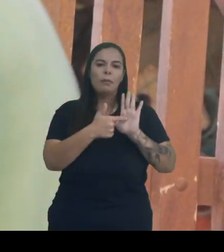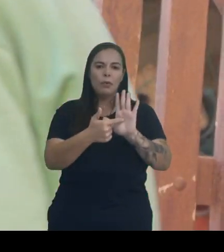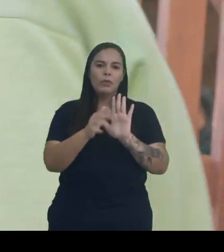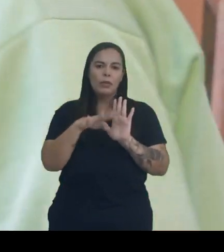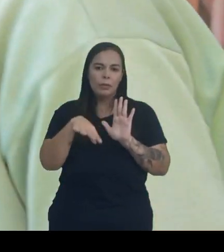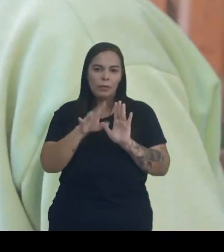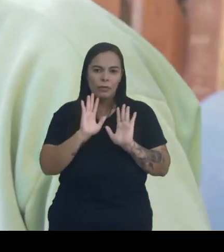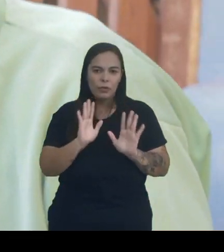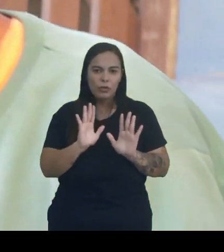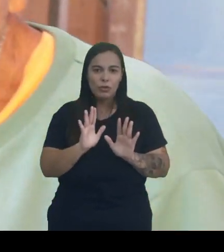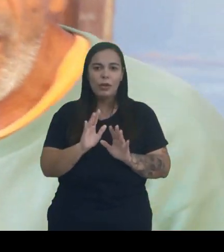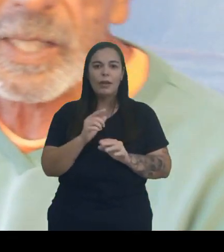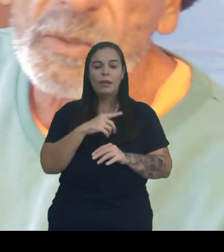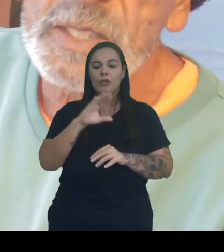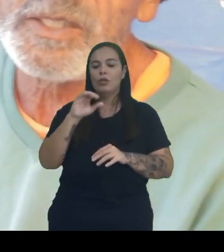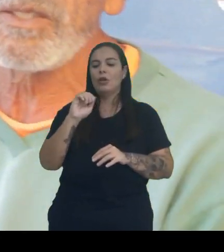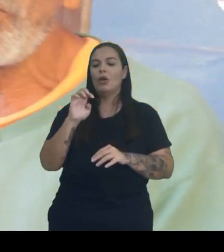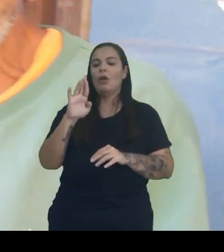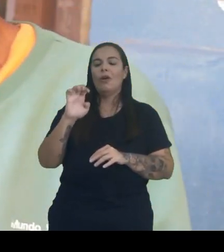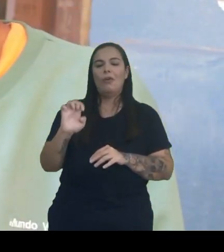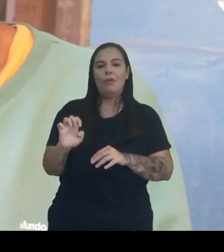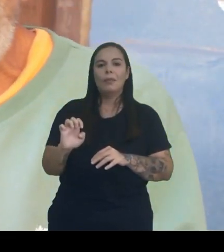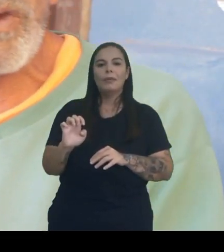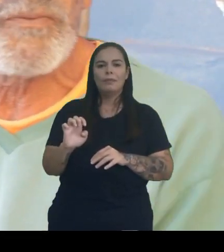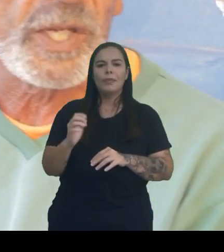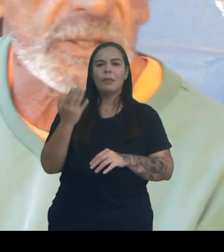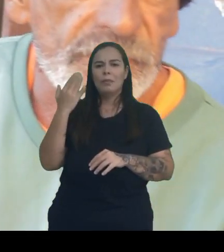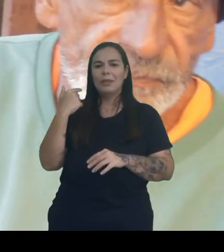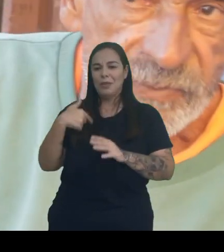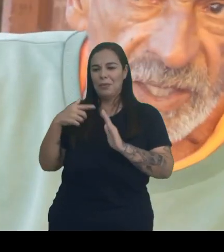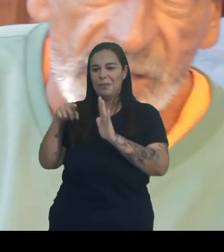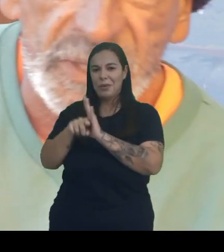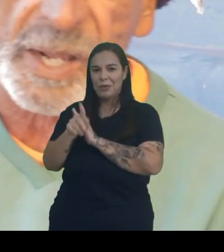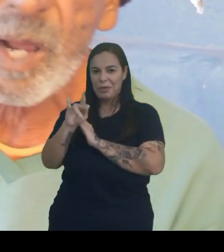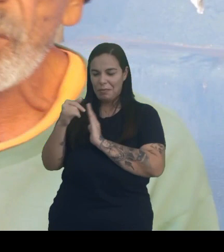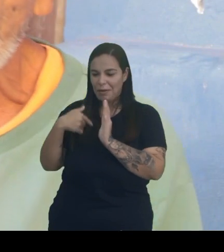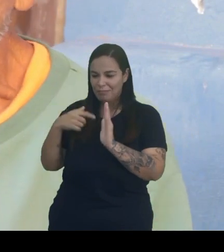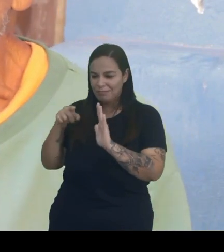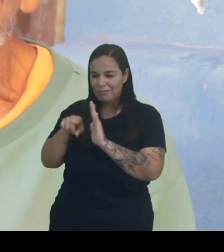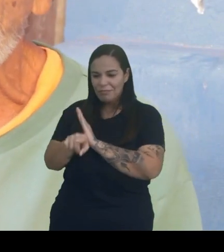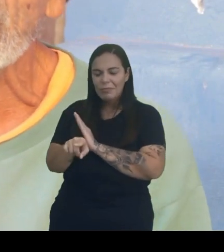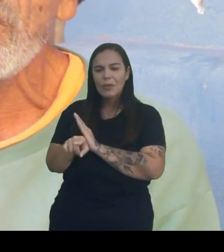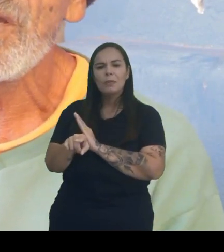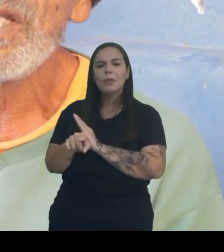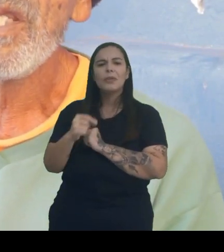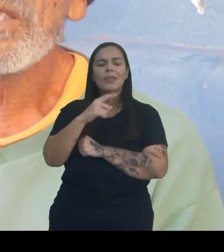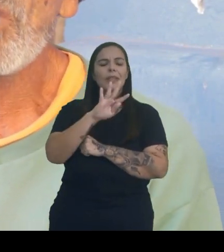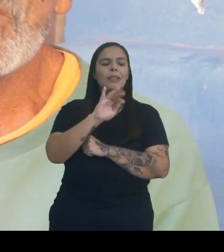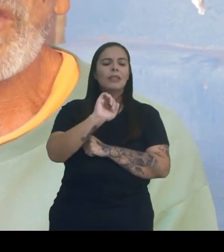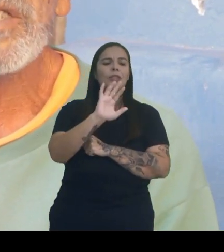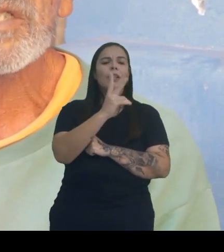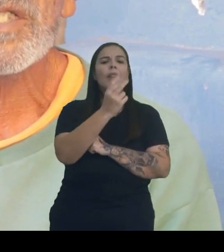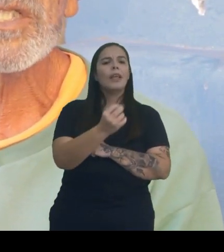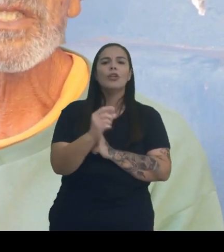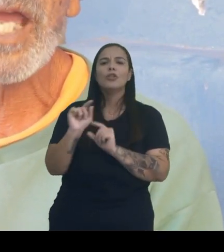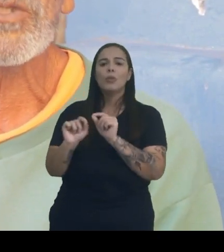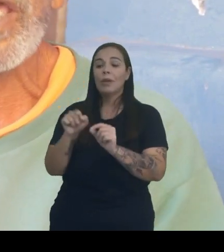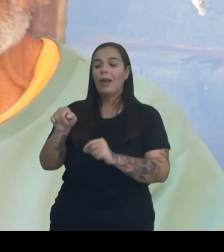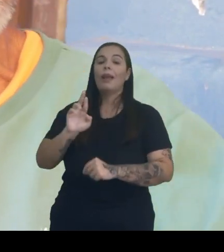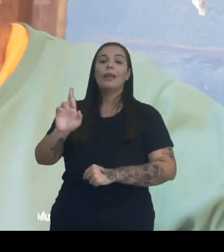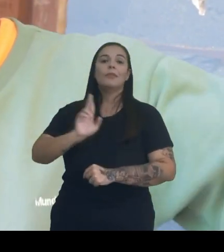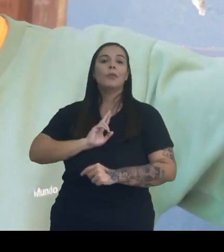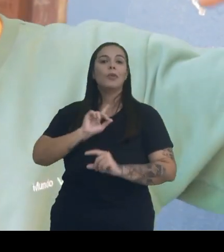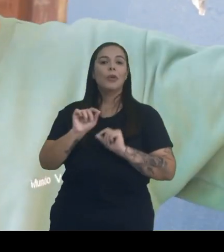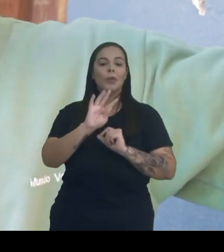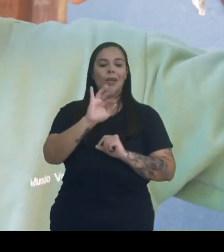ali. É de cobre. Aquilo ali, eu perguntei a meu pai uma vez, né? Eu já era rapaz, de pai, esses tachos. Então meu pai disse que esses tachos